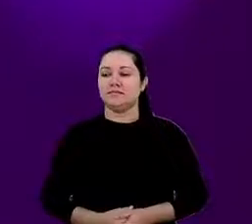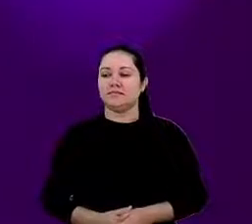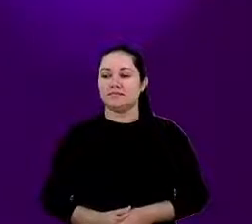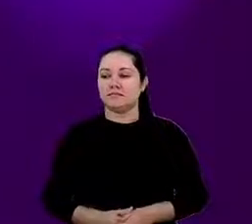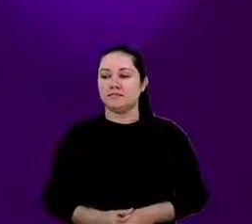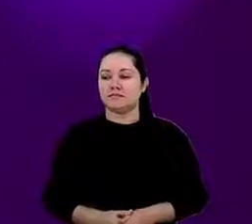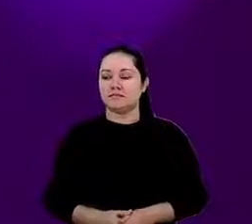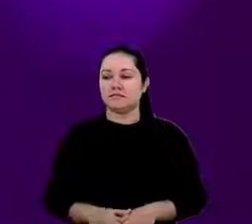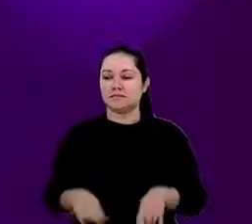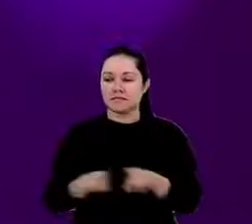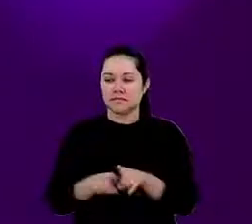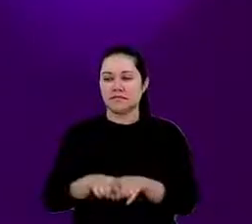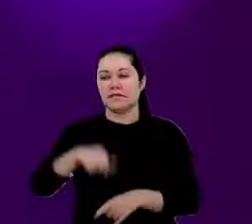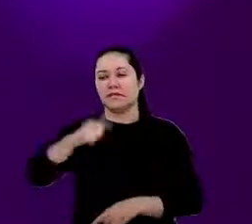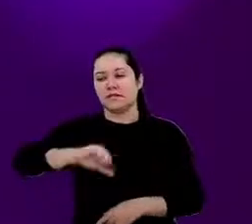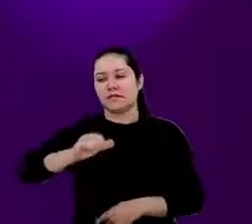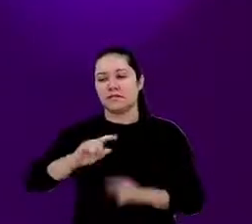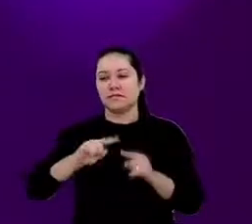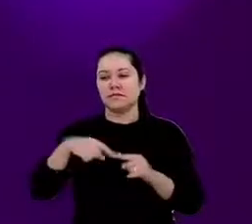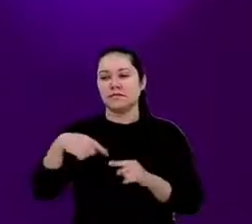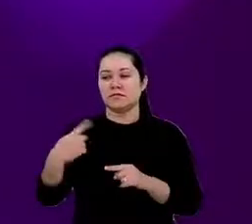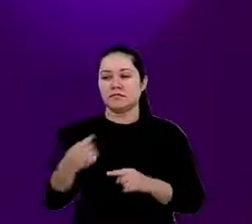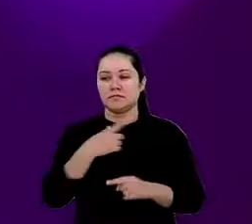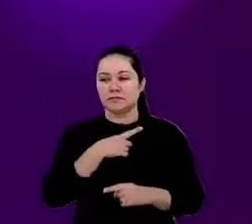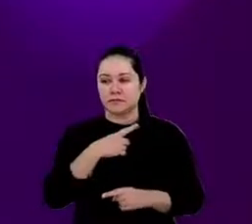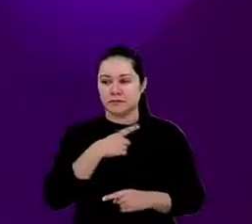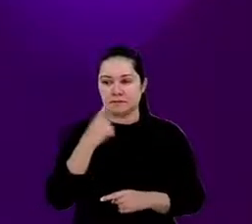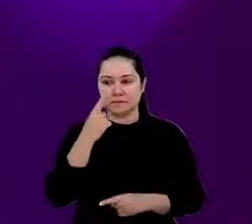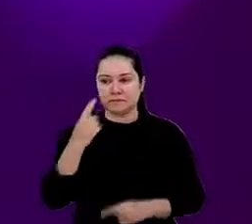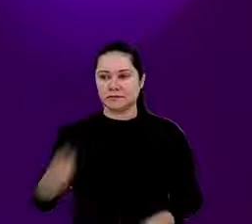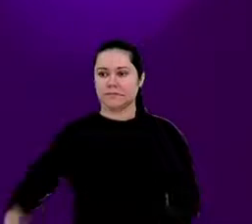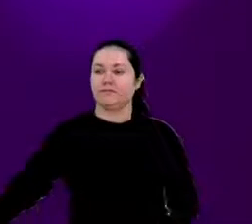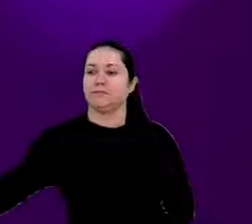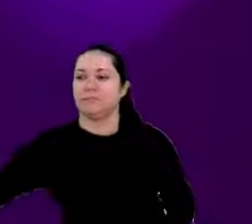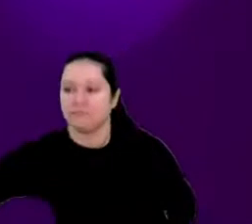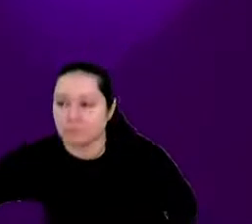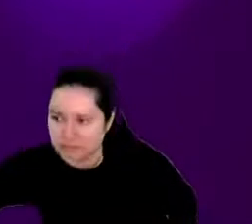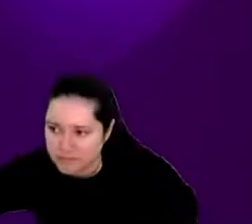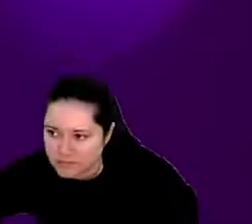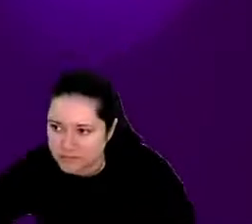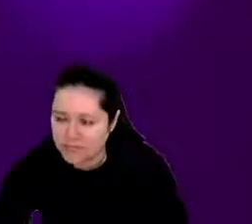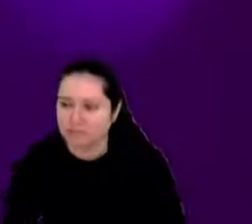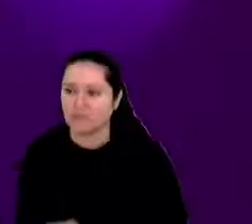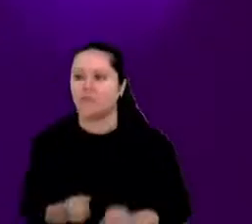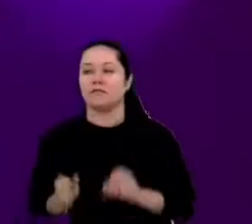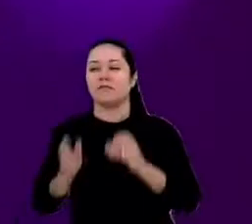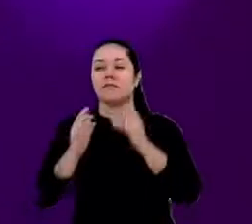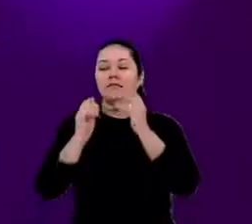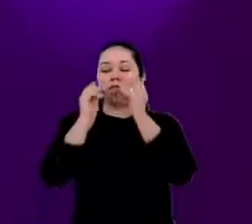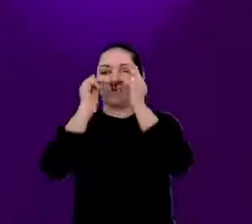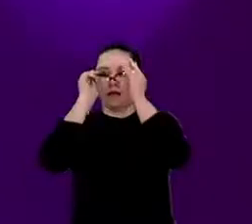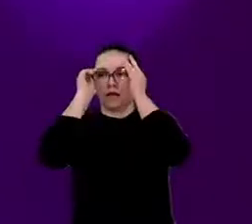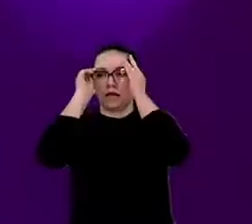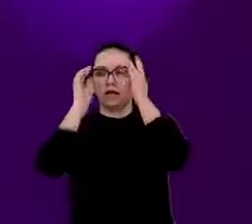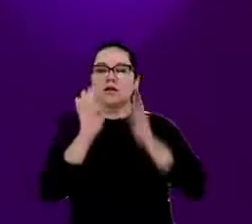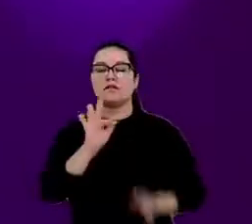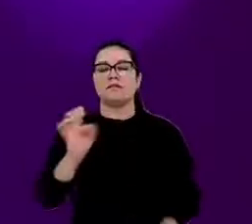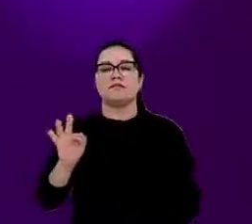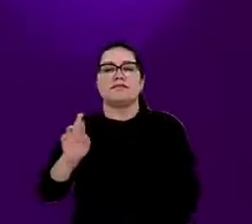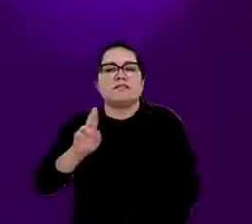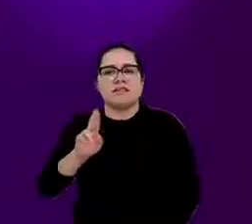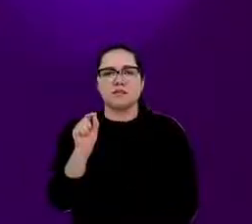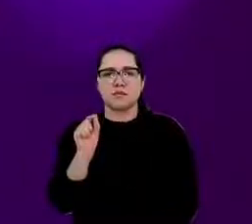nas avaliações após o implante do estente coronariano. E o que é o FFR? O FFR,